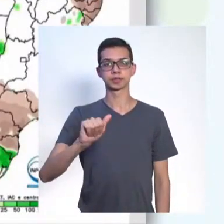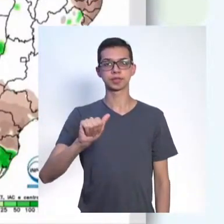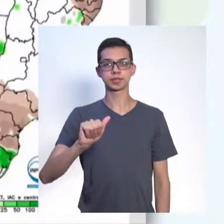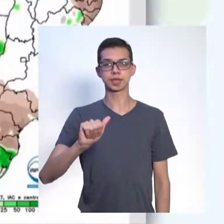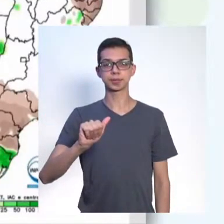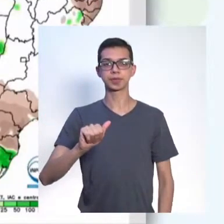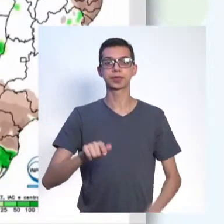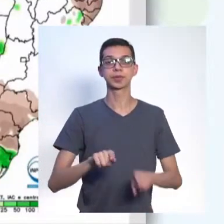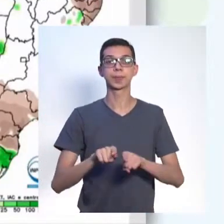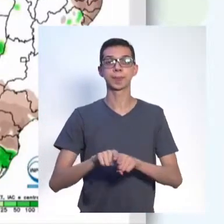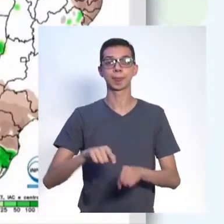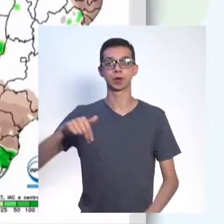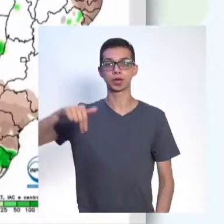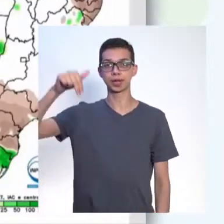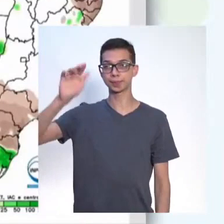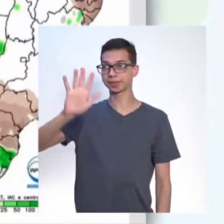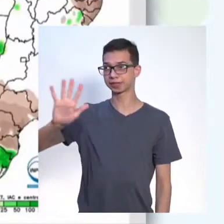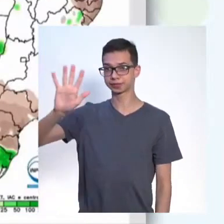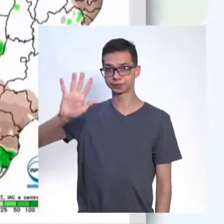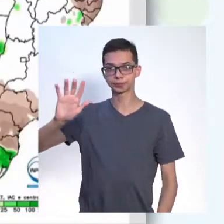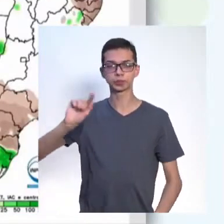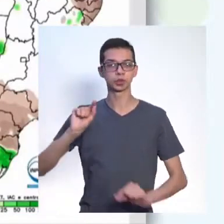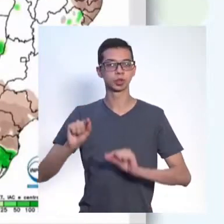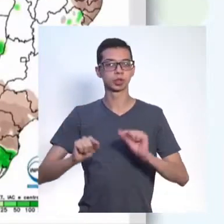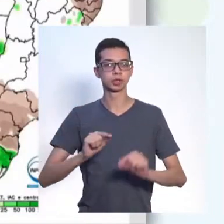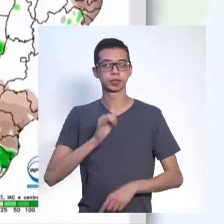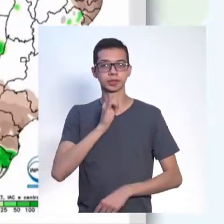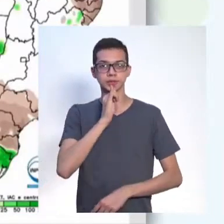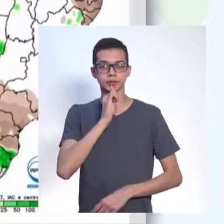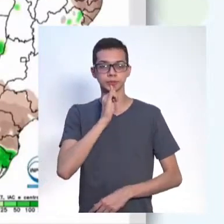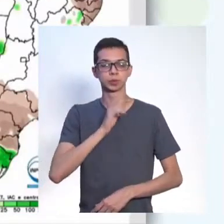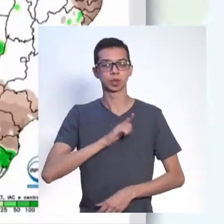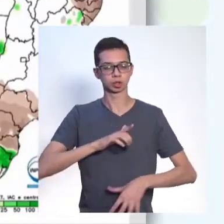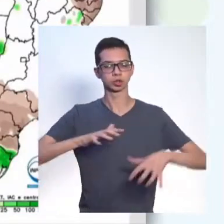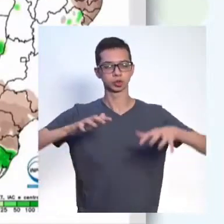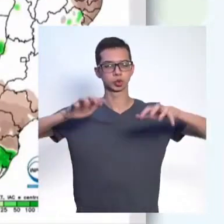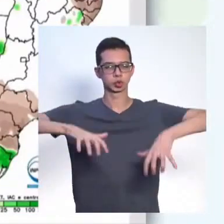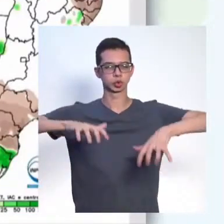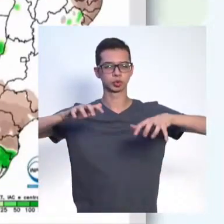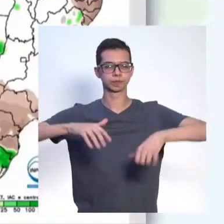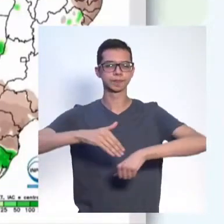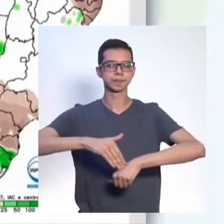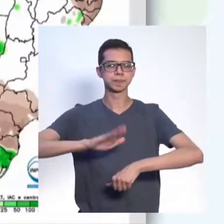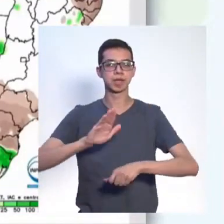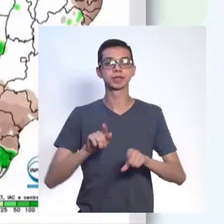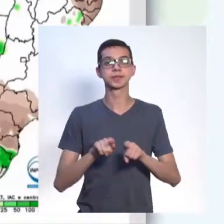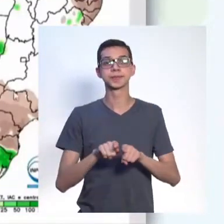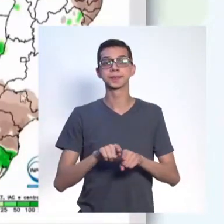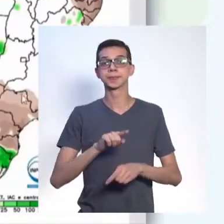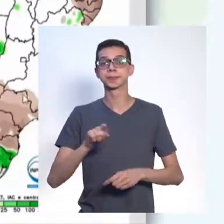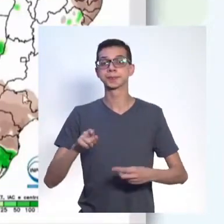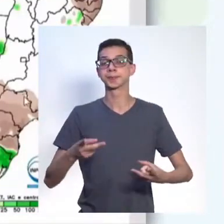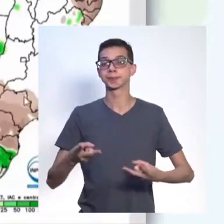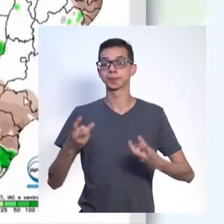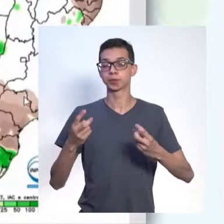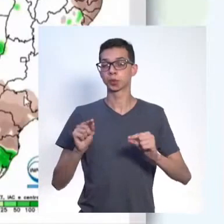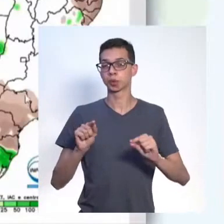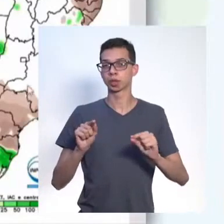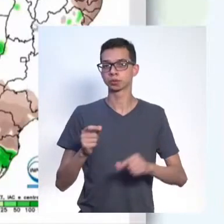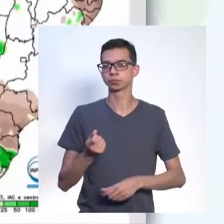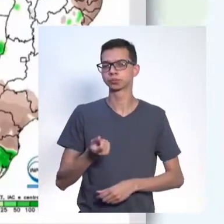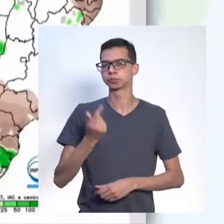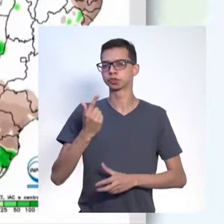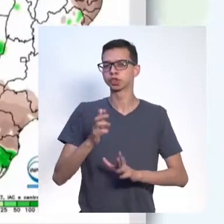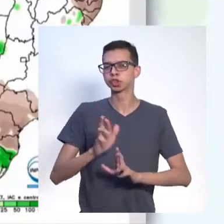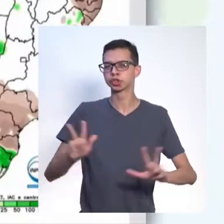do estado do Rio Grande do Sul também, as chuvas um pouco mais expressivas. E quando a gente observa o campo de anomalia, a